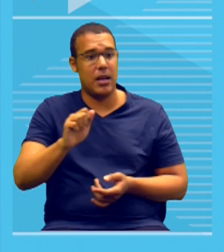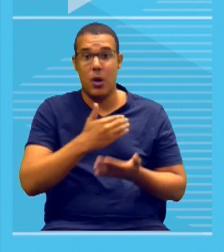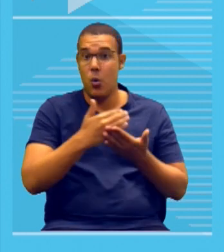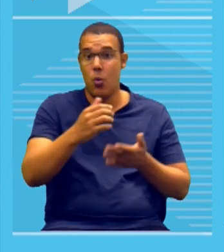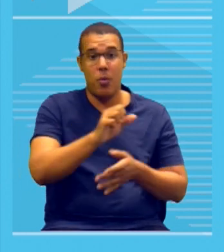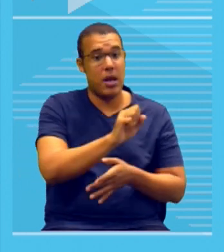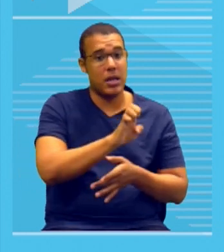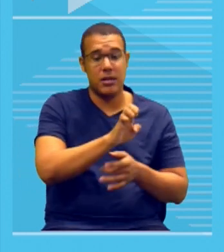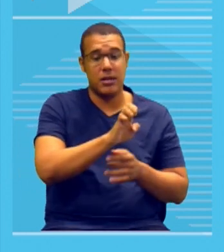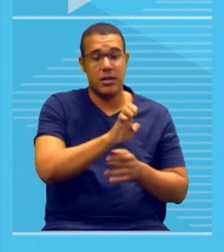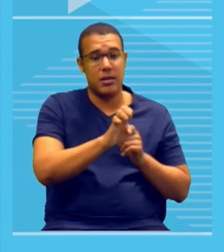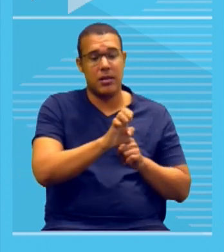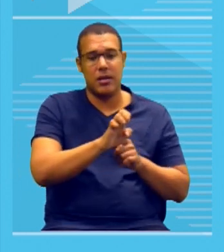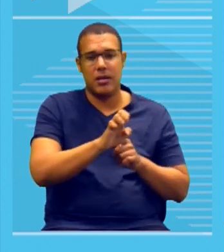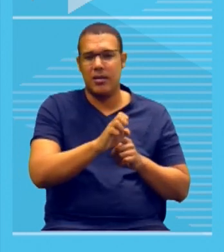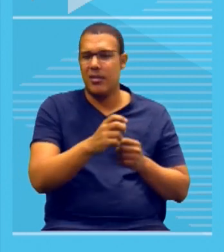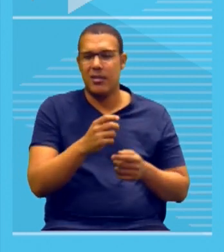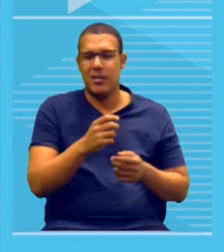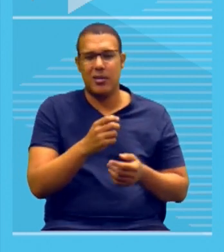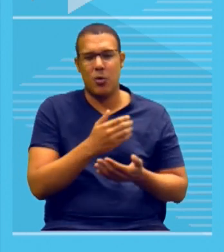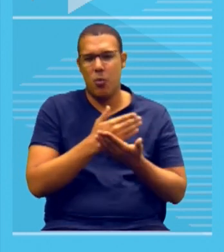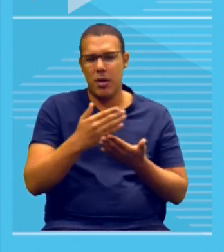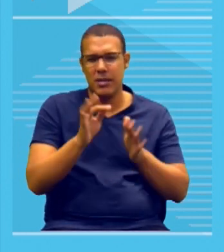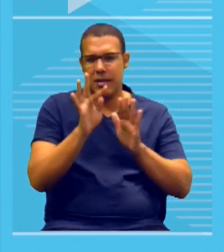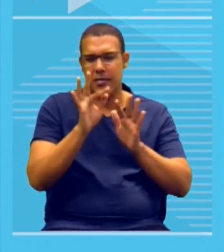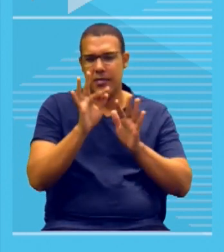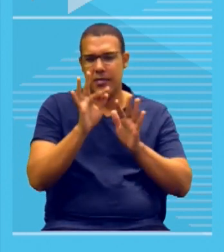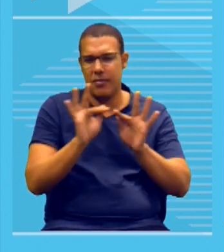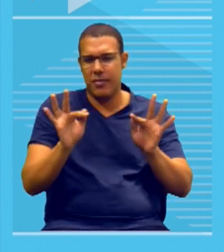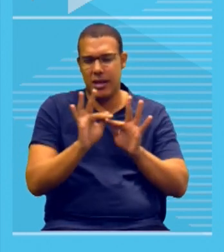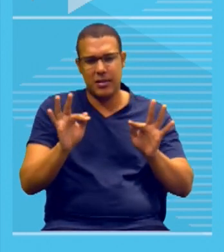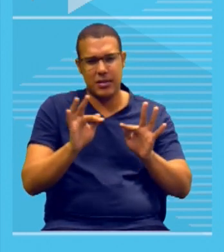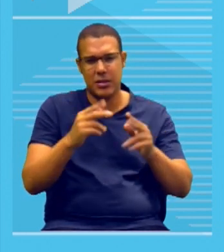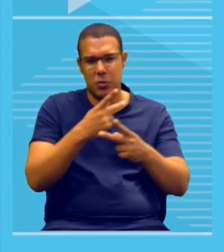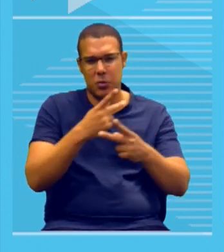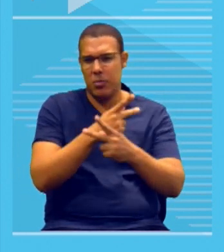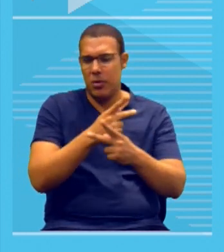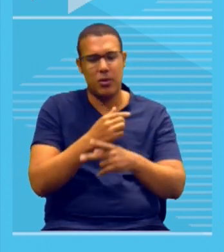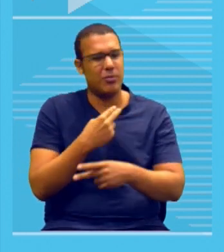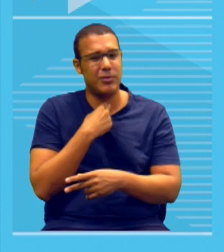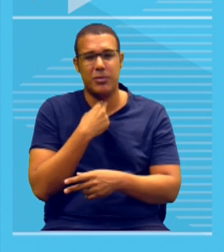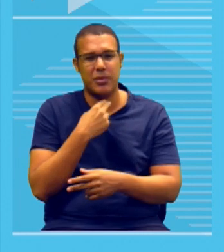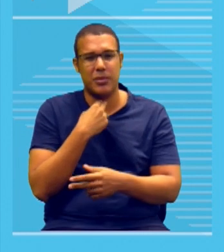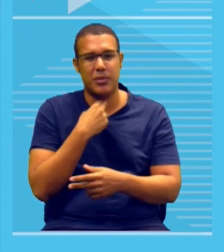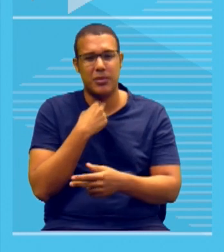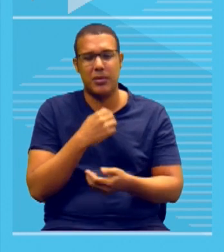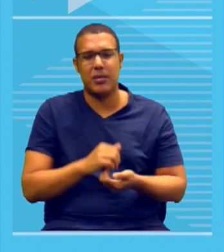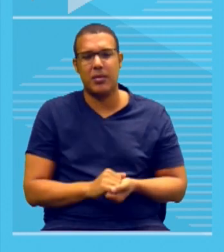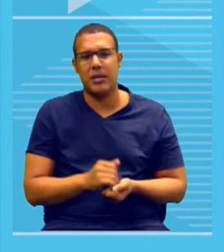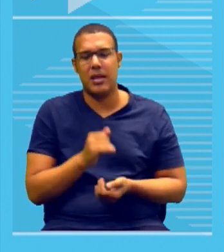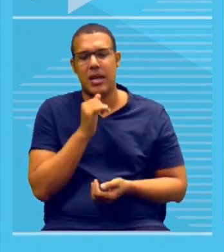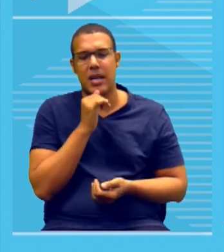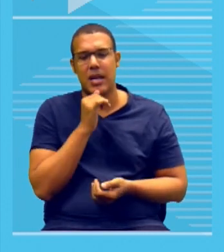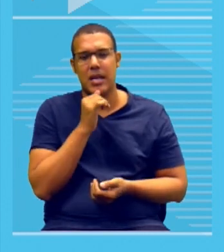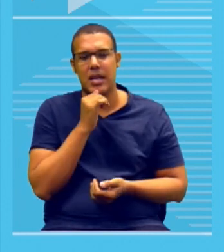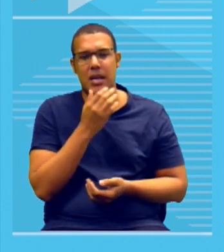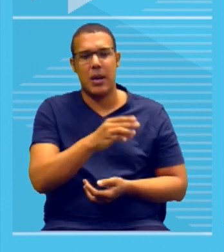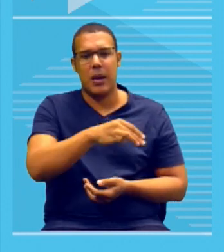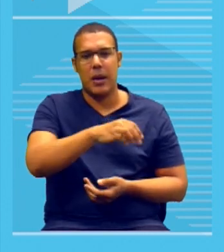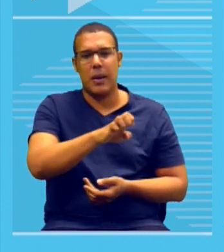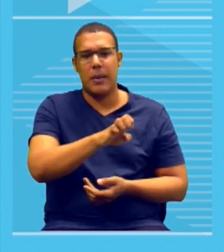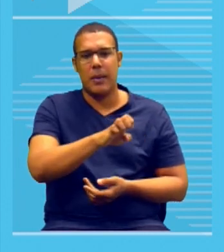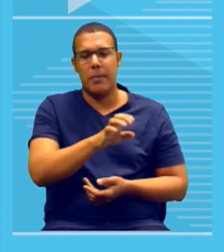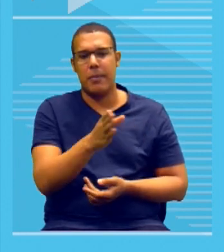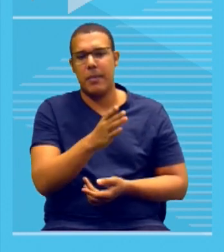use nenhum pronome oblíquato nem iniciando uma frase Ei me deu dinheiro me dê me dê me dê me dê não não diga